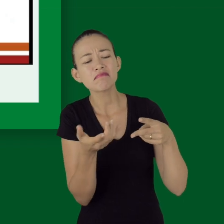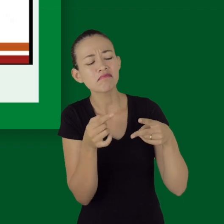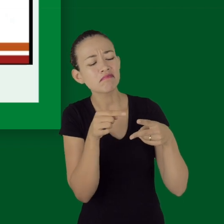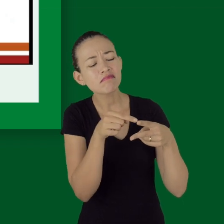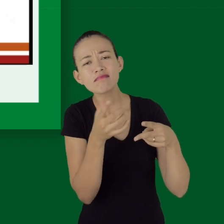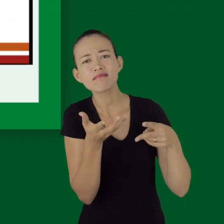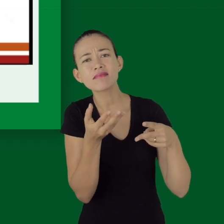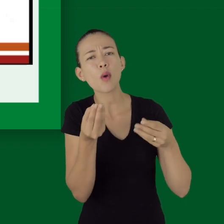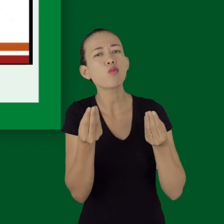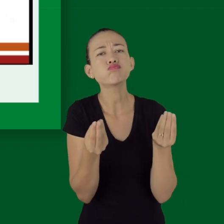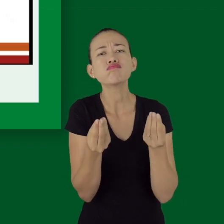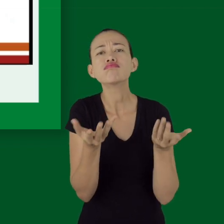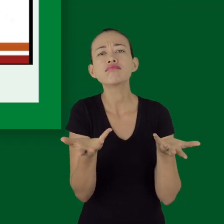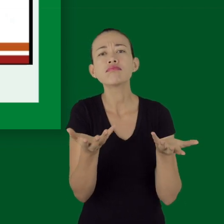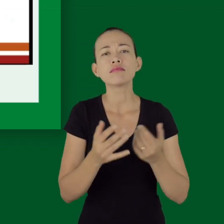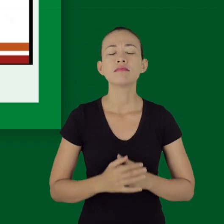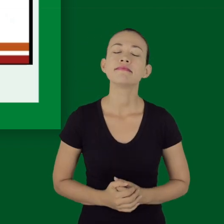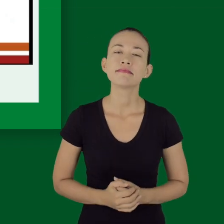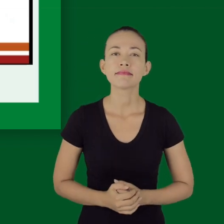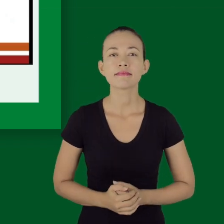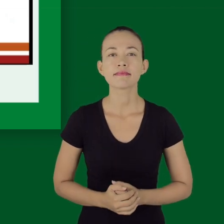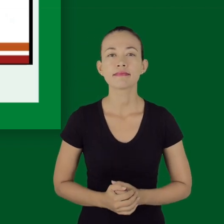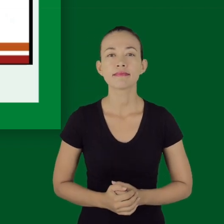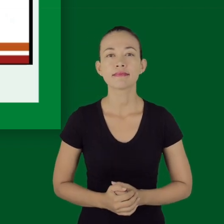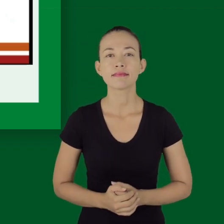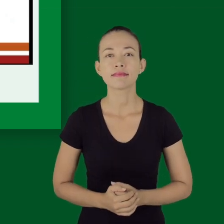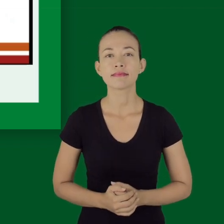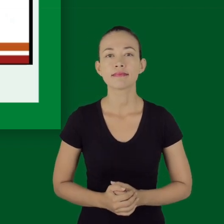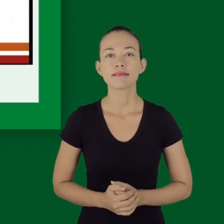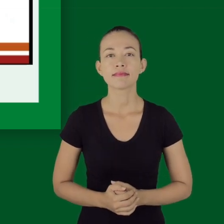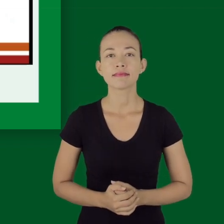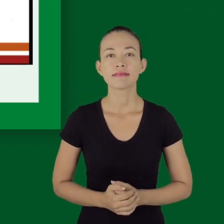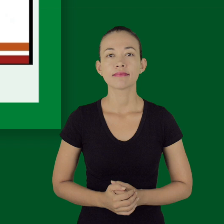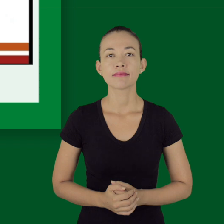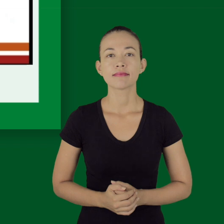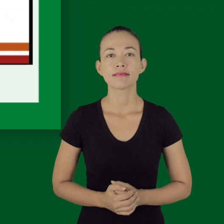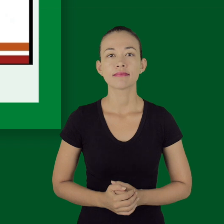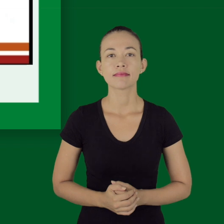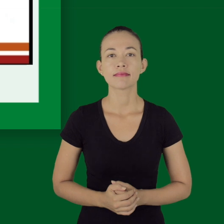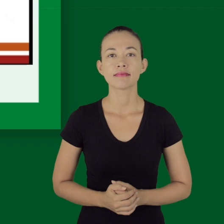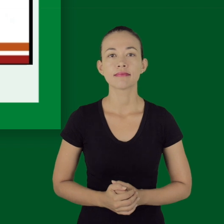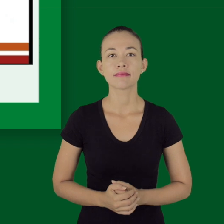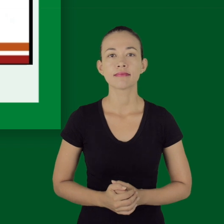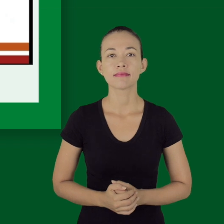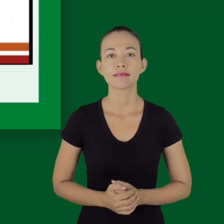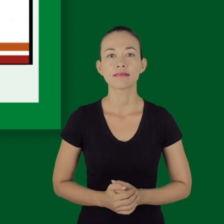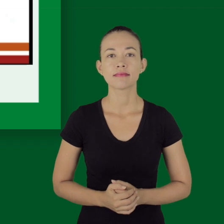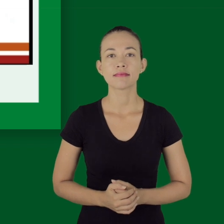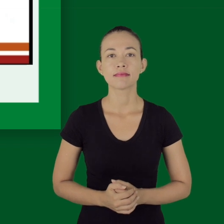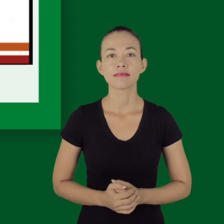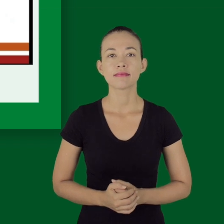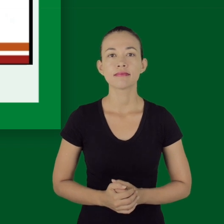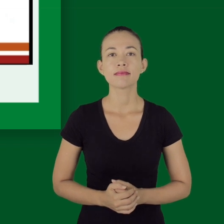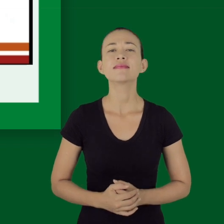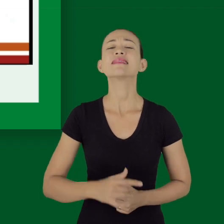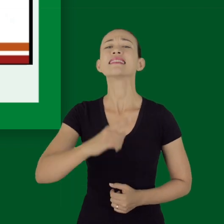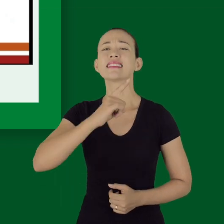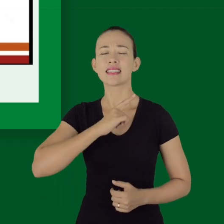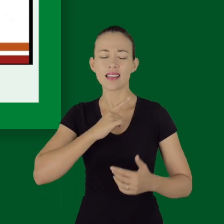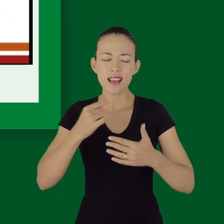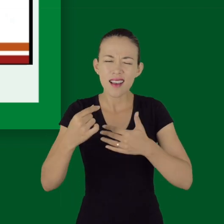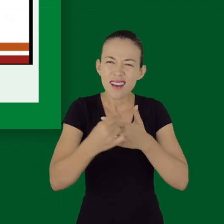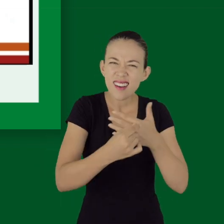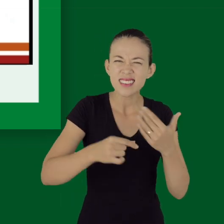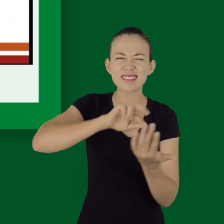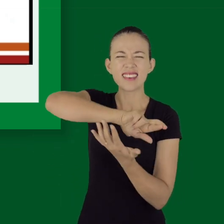resposta simpática e parasimpática? Nós temos respostas, aí tem pré-ganglionares, ganglionares, a gente tem uma